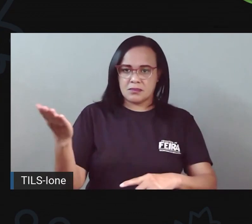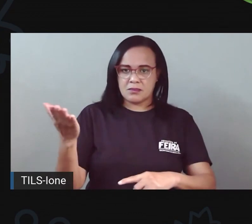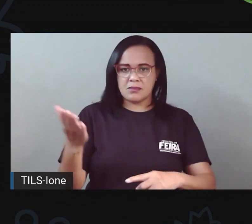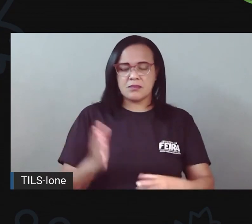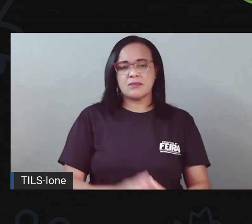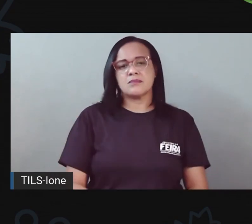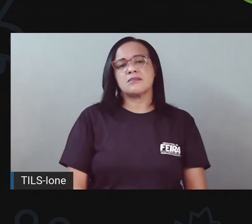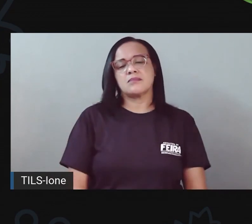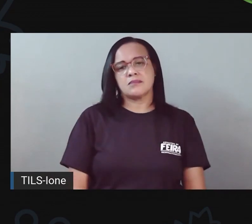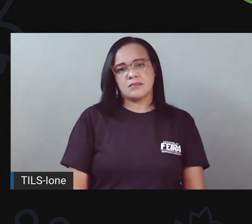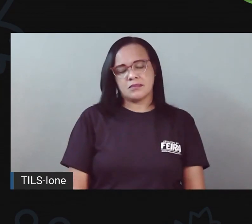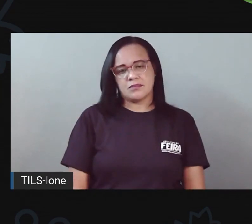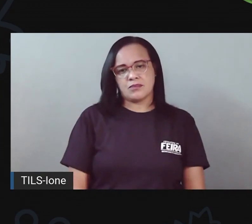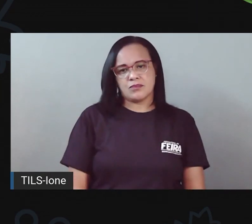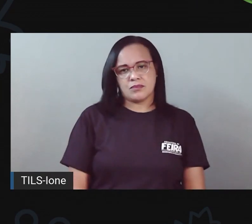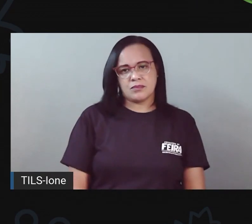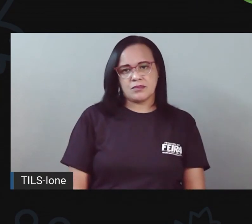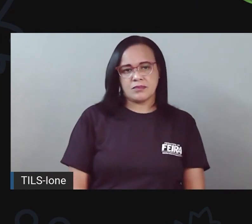tela.